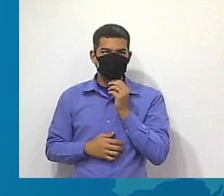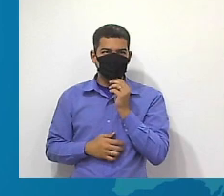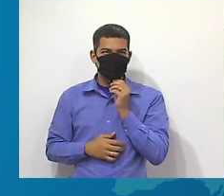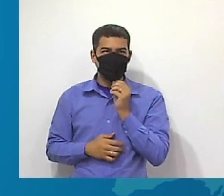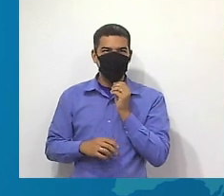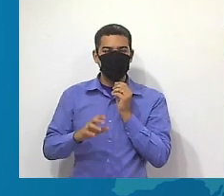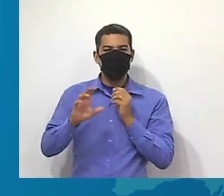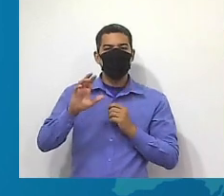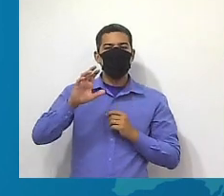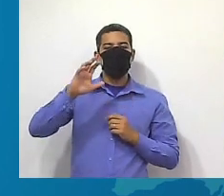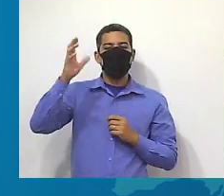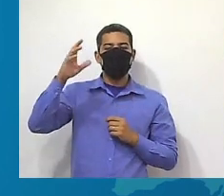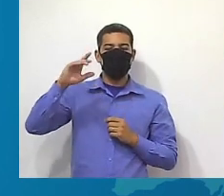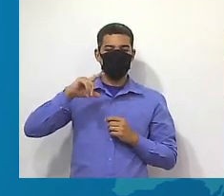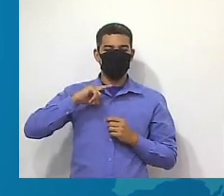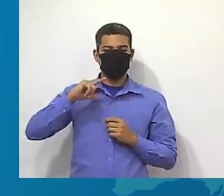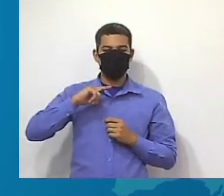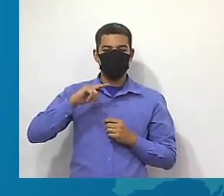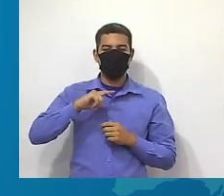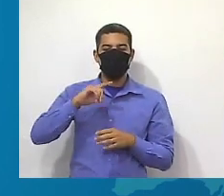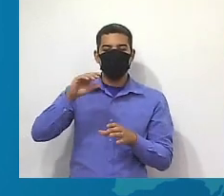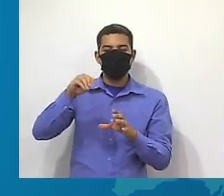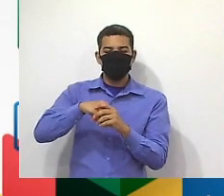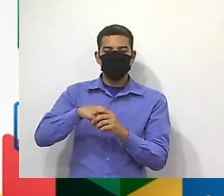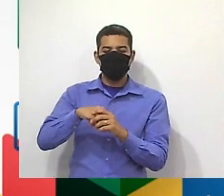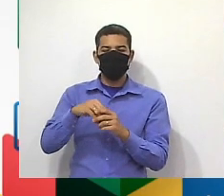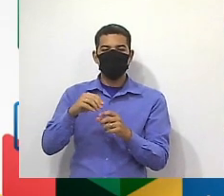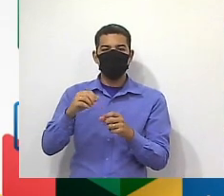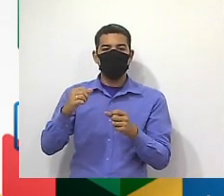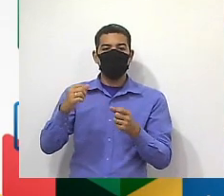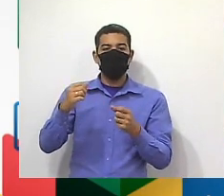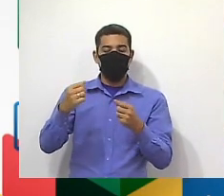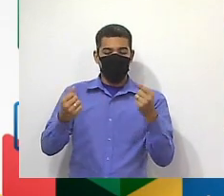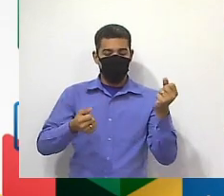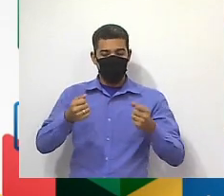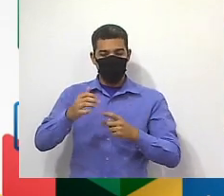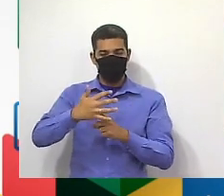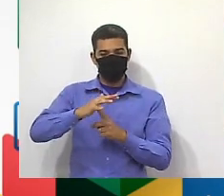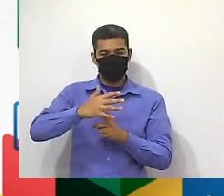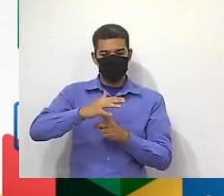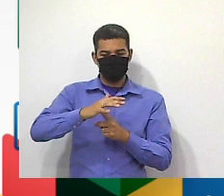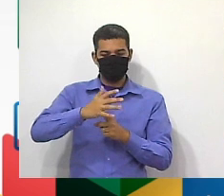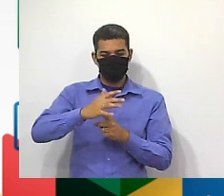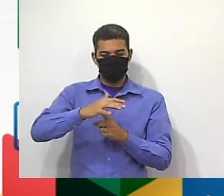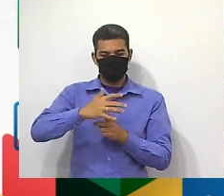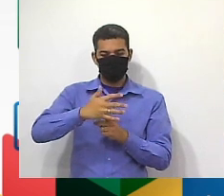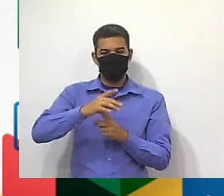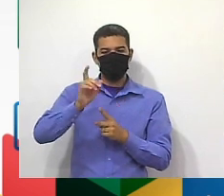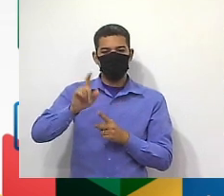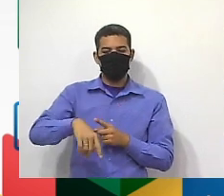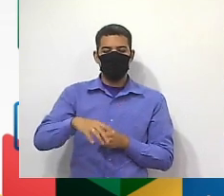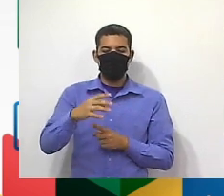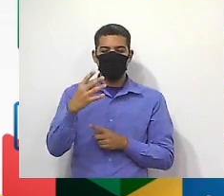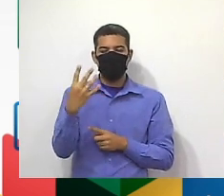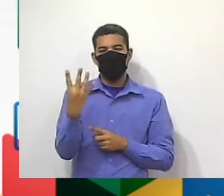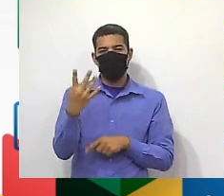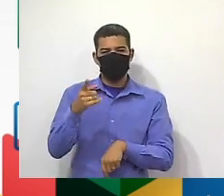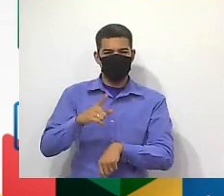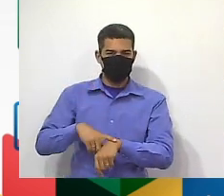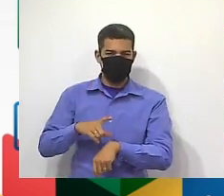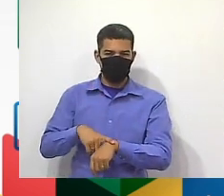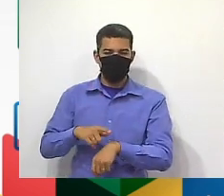que acontece no interior do motor de um carro, né? Normalmente os carros têm motor que a gente chama 4 tempos, ou seja,